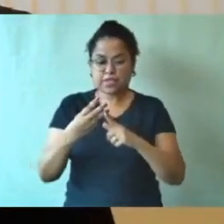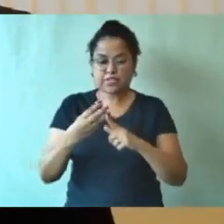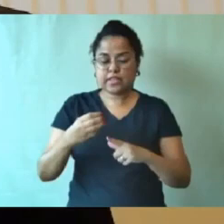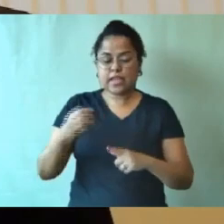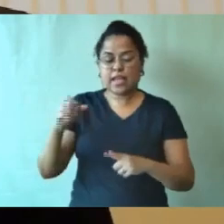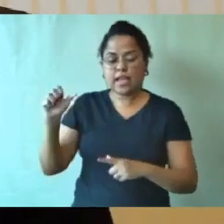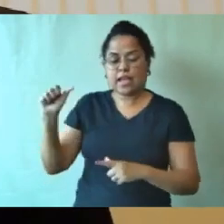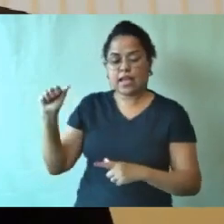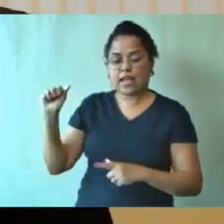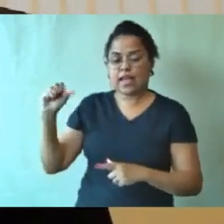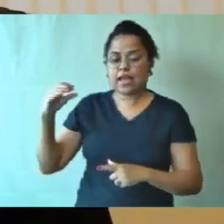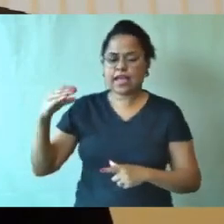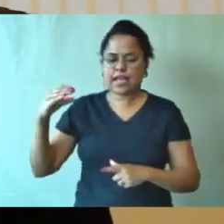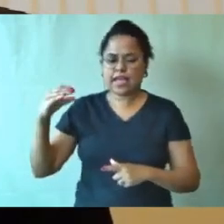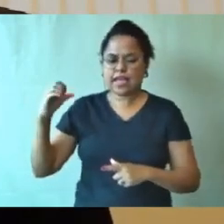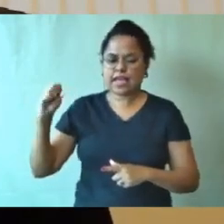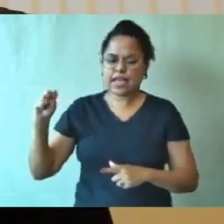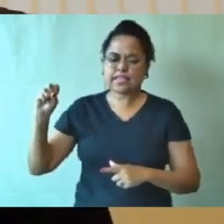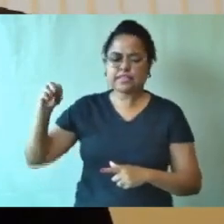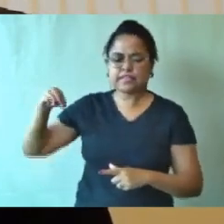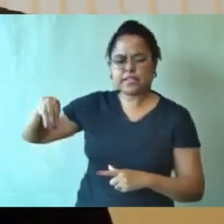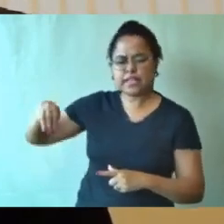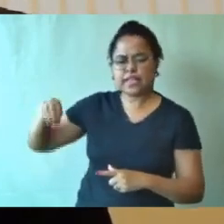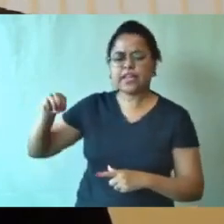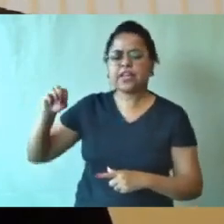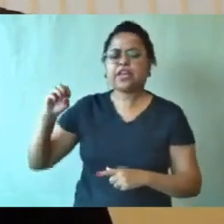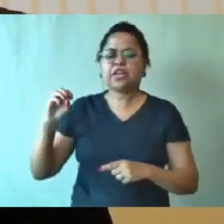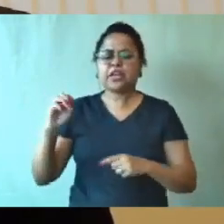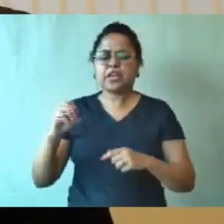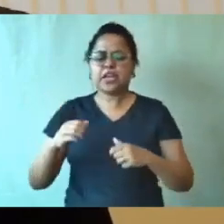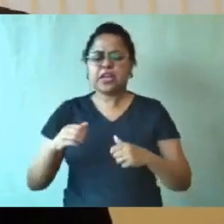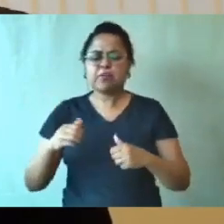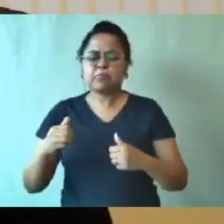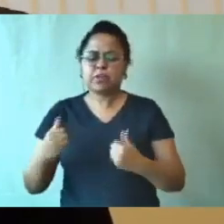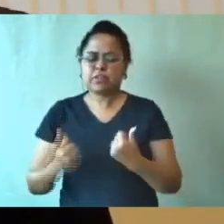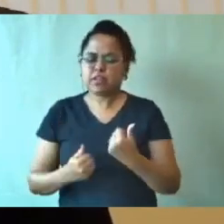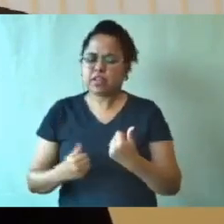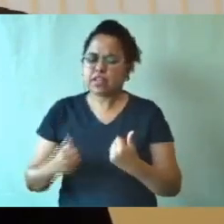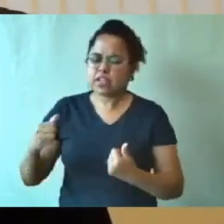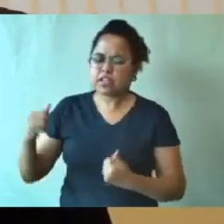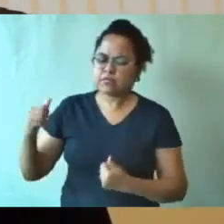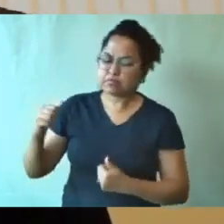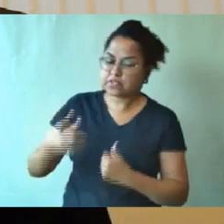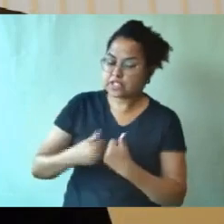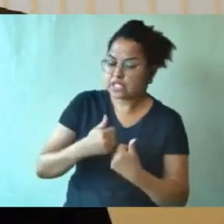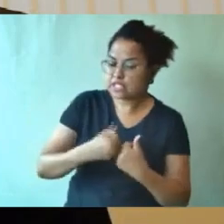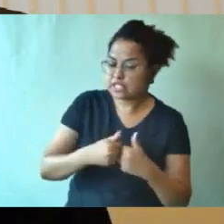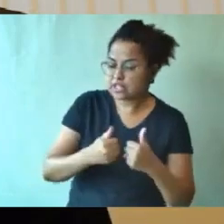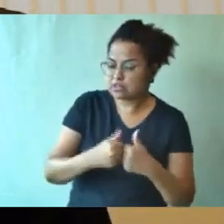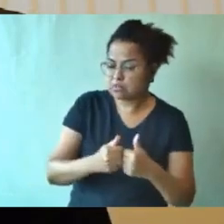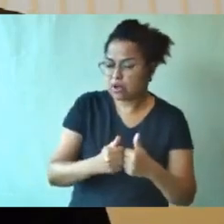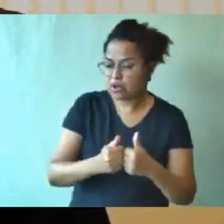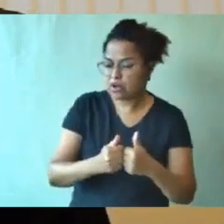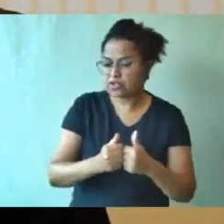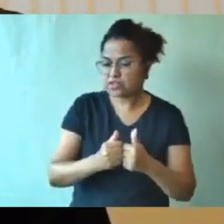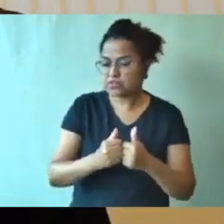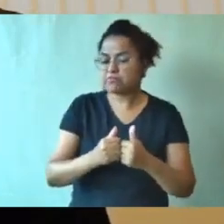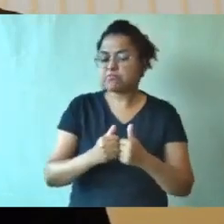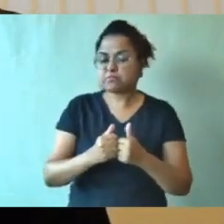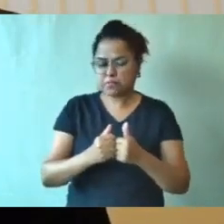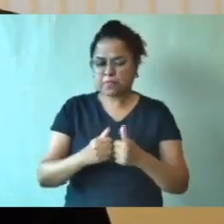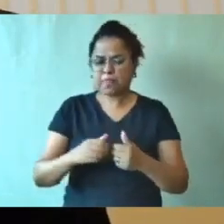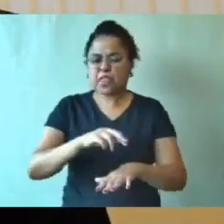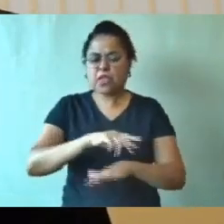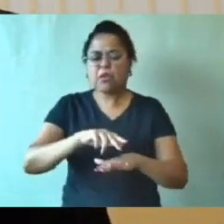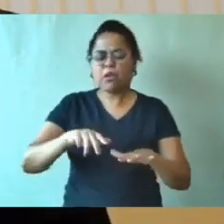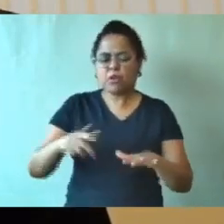Transportes, a Sagrada Família Ônibus e a BeaSul Transporte Coletivo. Dando um total de 36,29% de participação